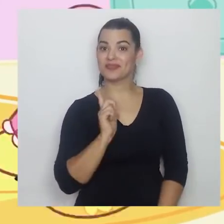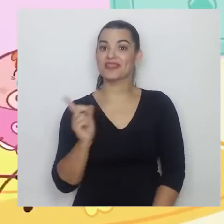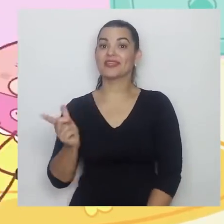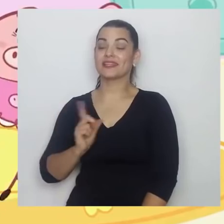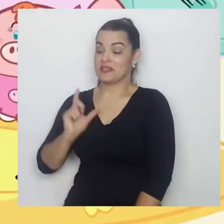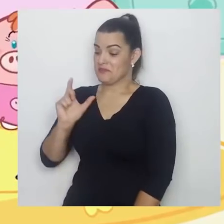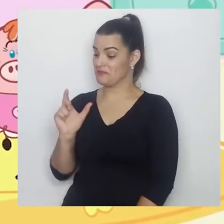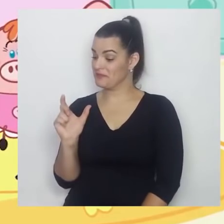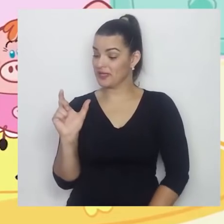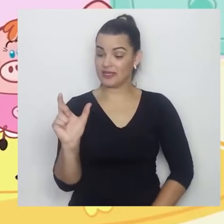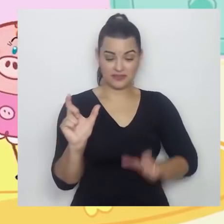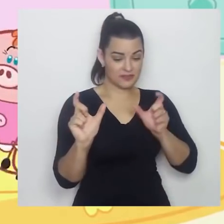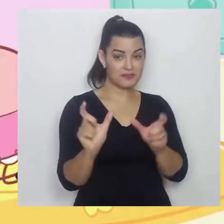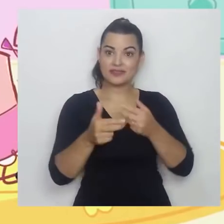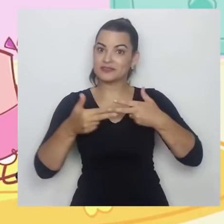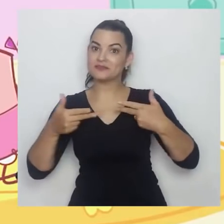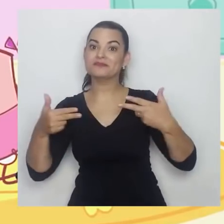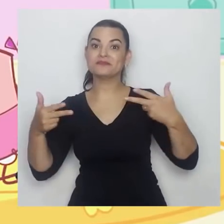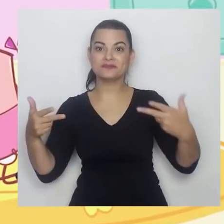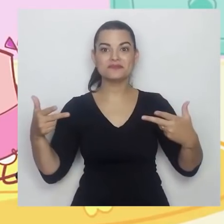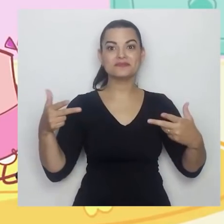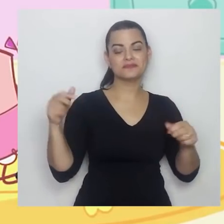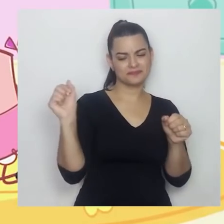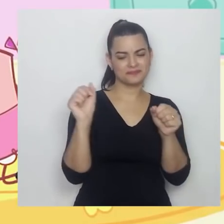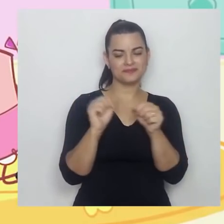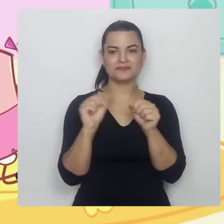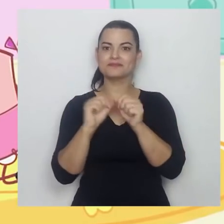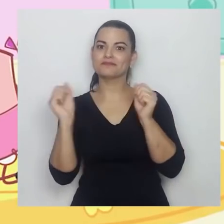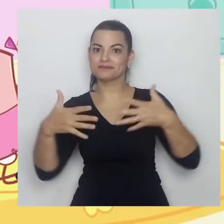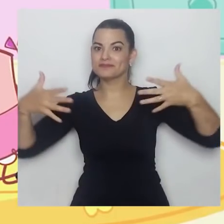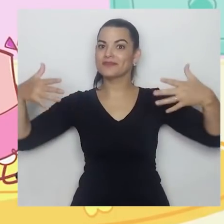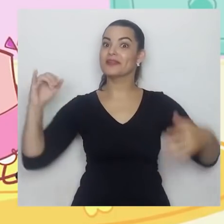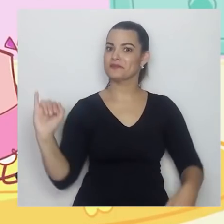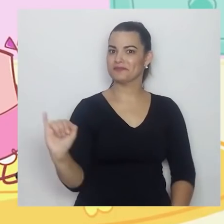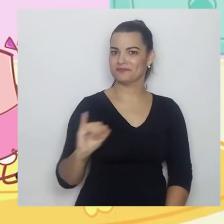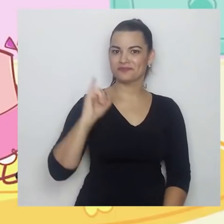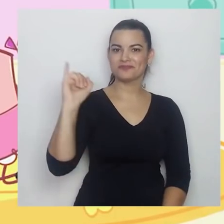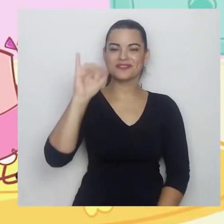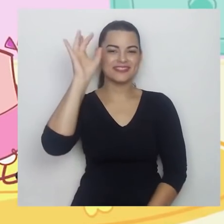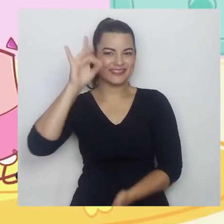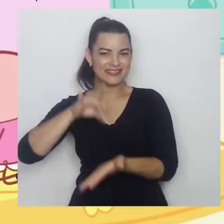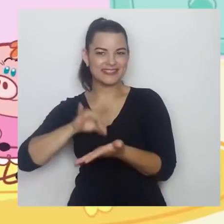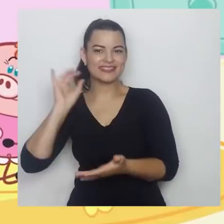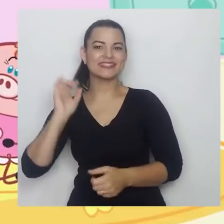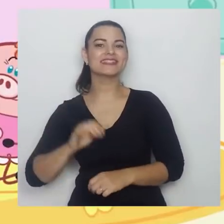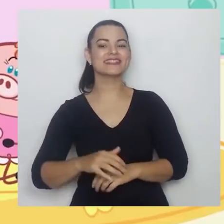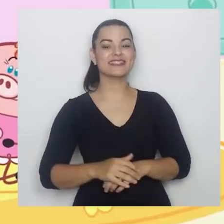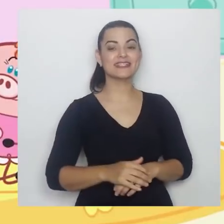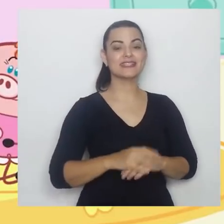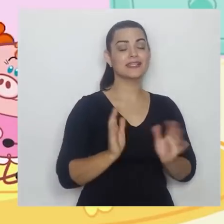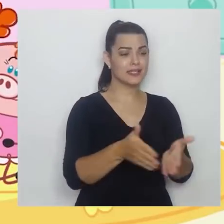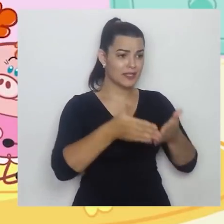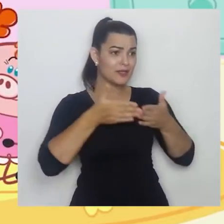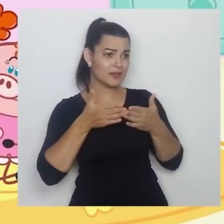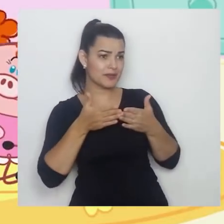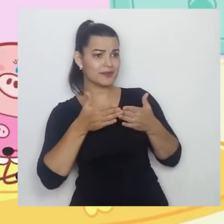Existem palavras mágicas de muito valor. Com